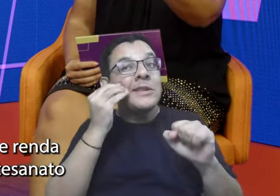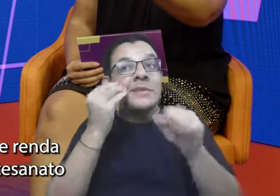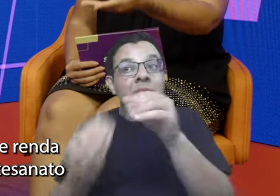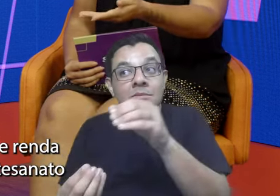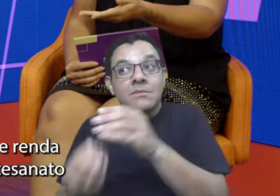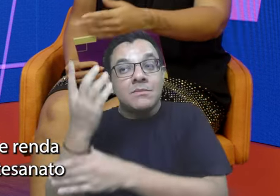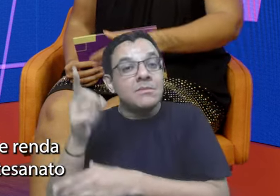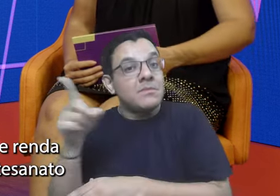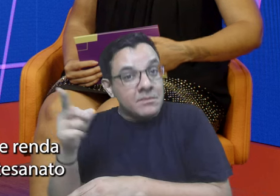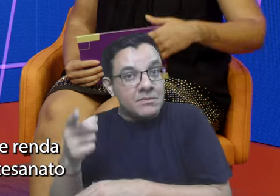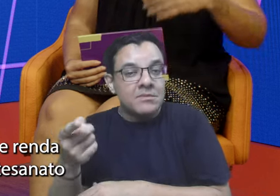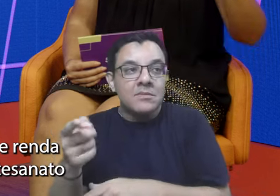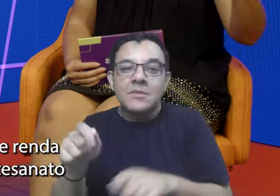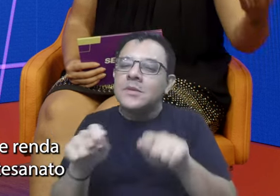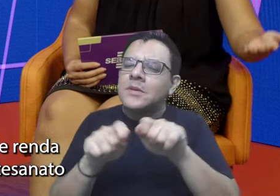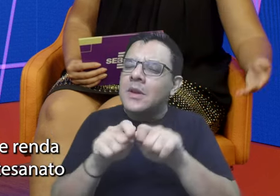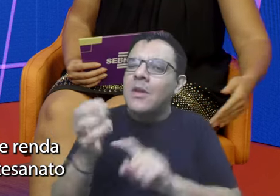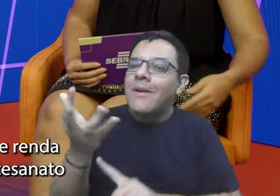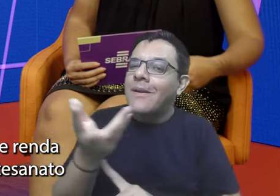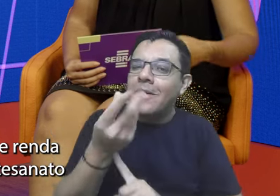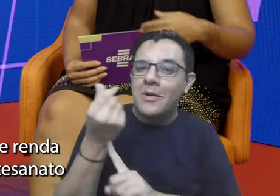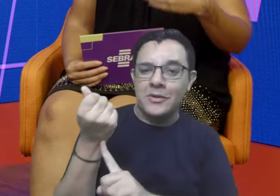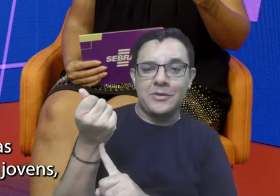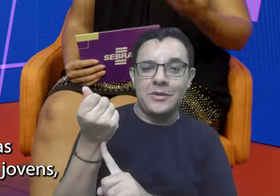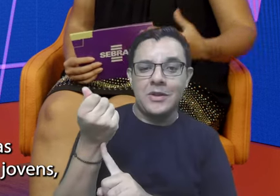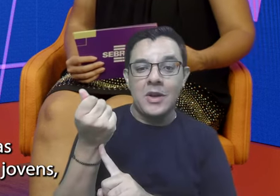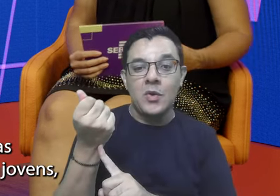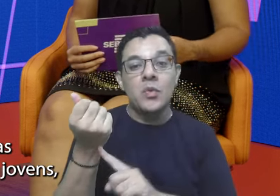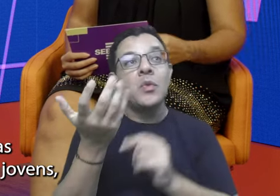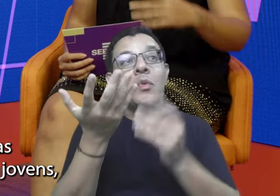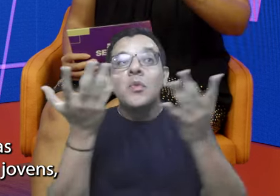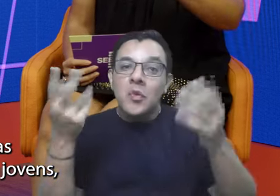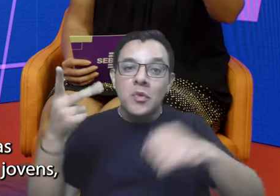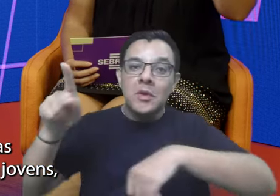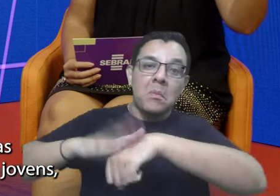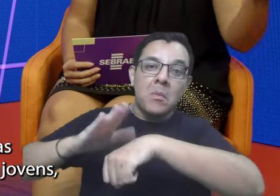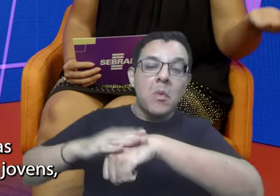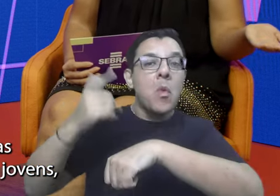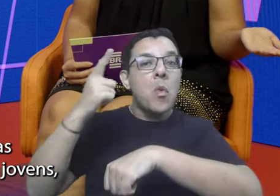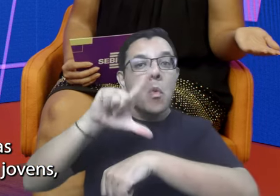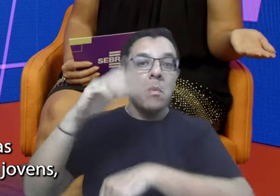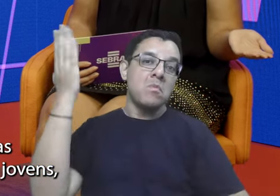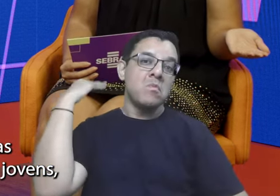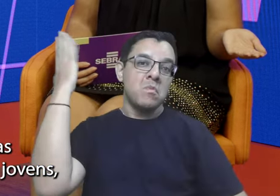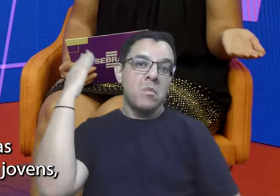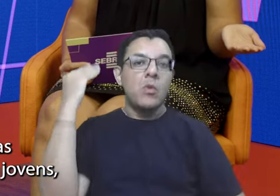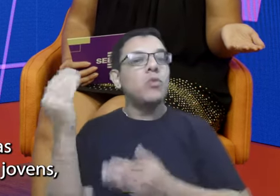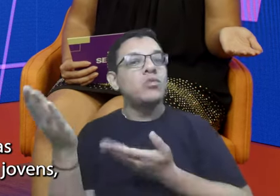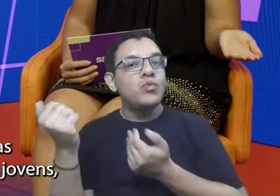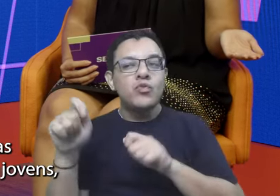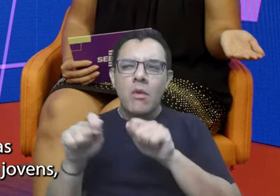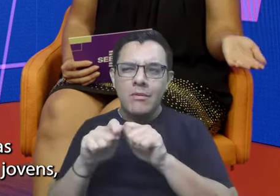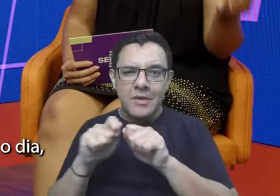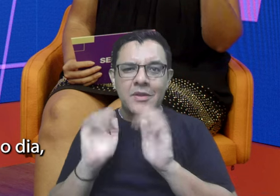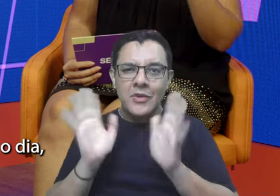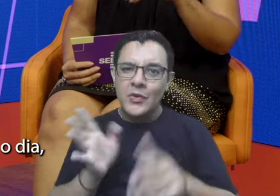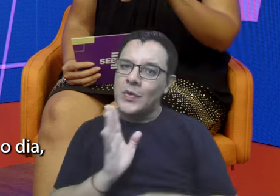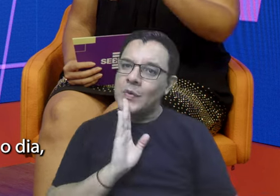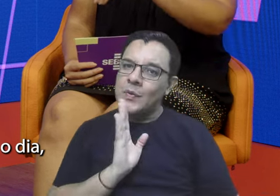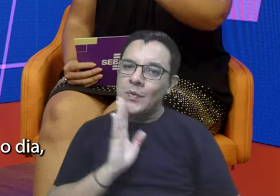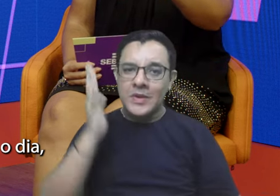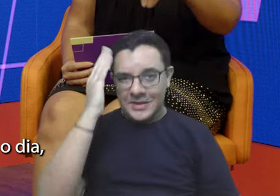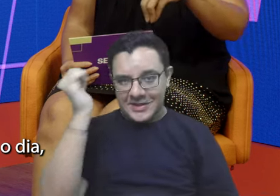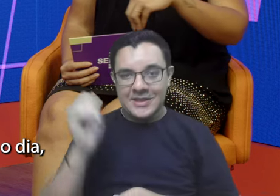geração de renda também deles fazerem algum artesanato ou então executarem coisas que eles já faziam quando eram jovens que eles